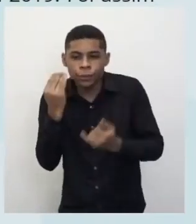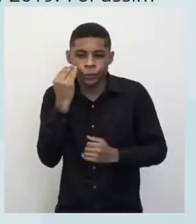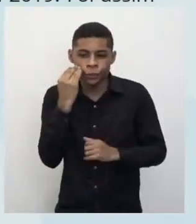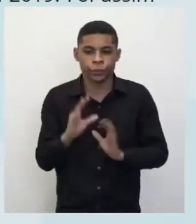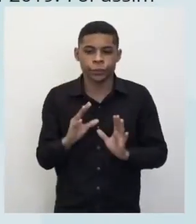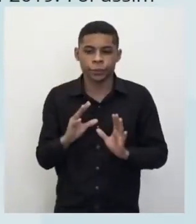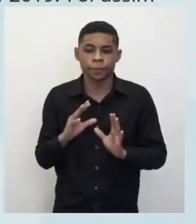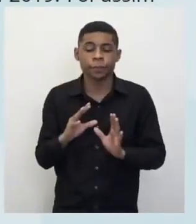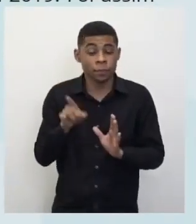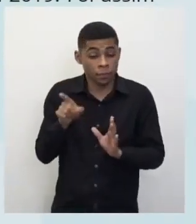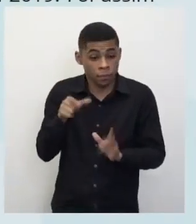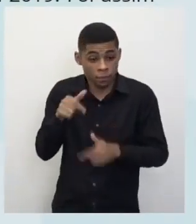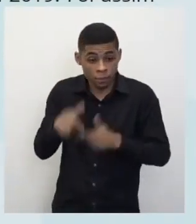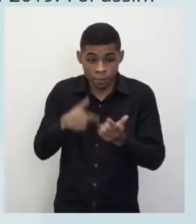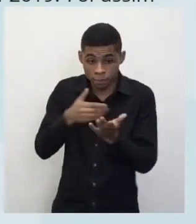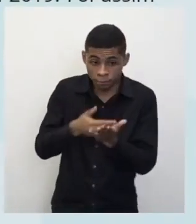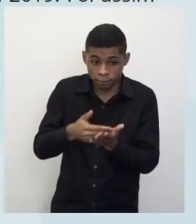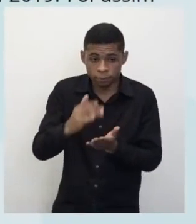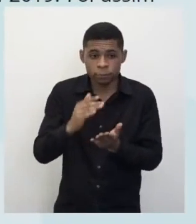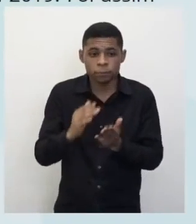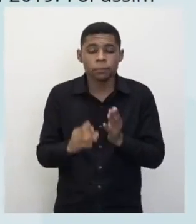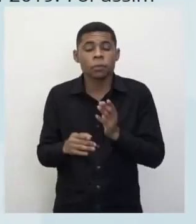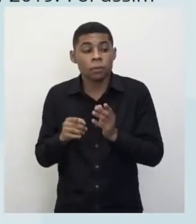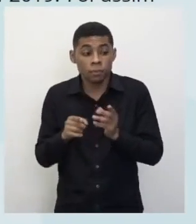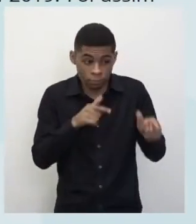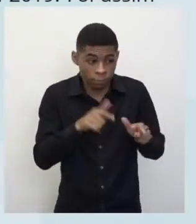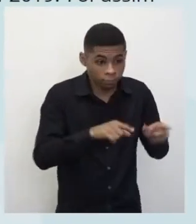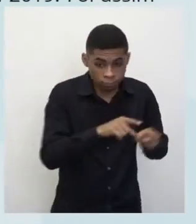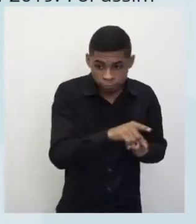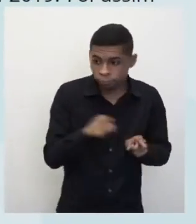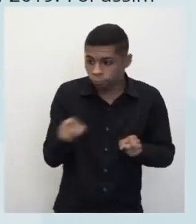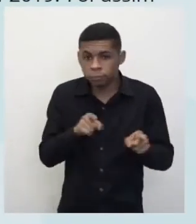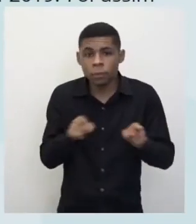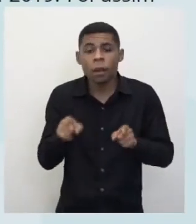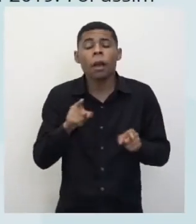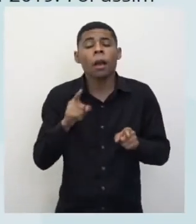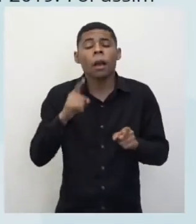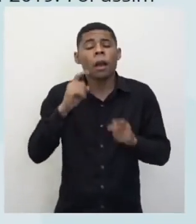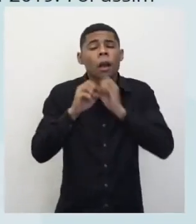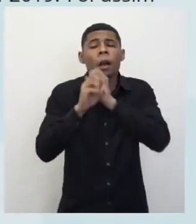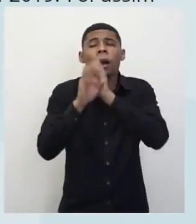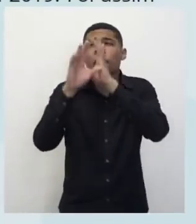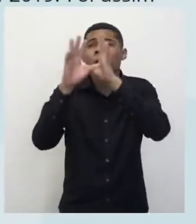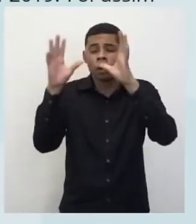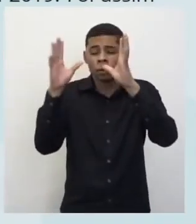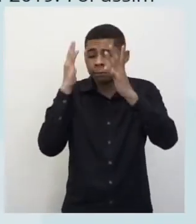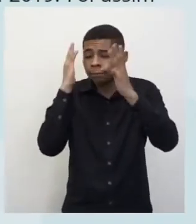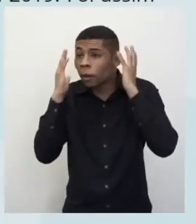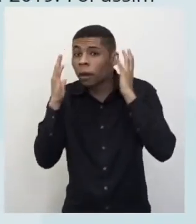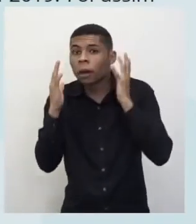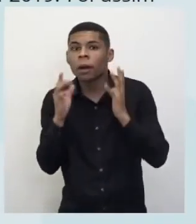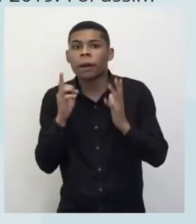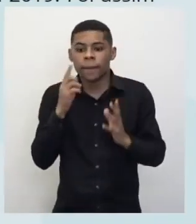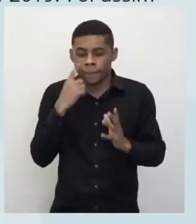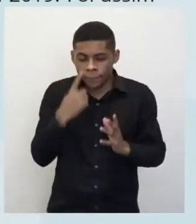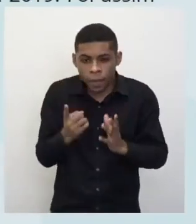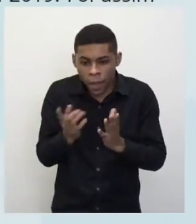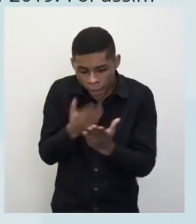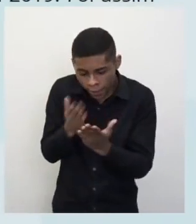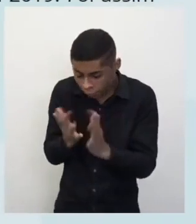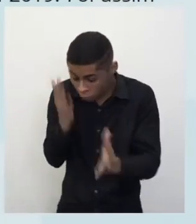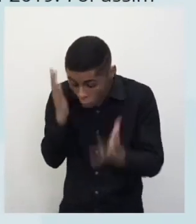ilustrador. Entre um trabalho e outro, ele imaginou a história de um garoto capaz de entrar nos livros e